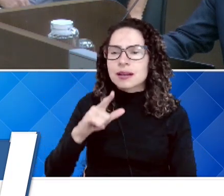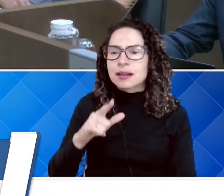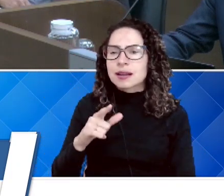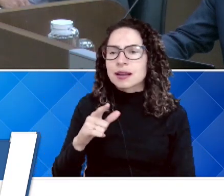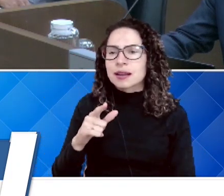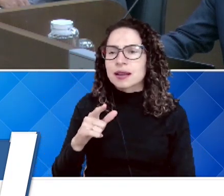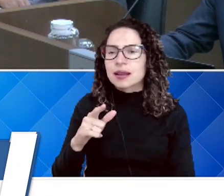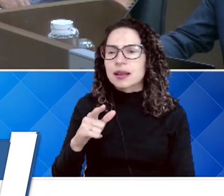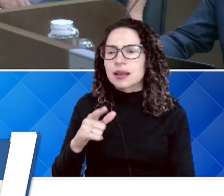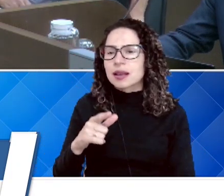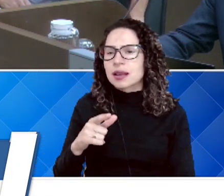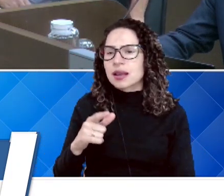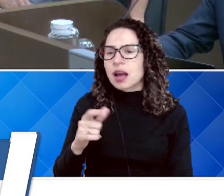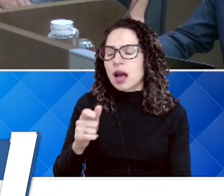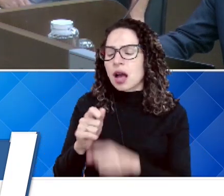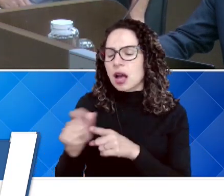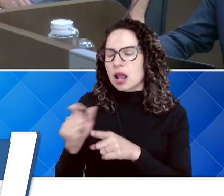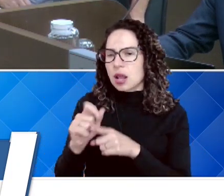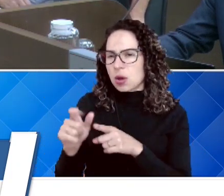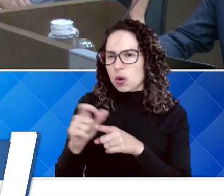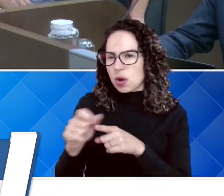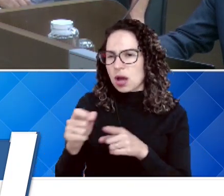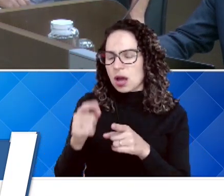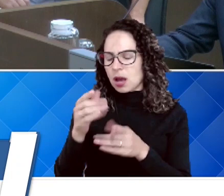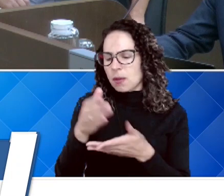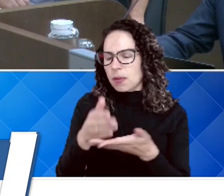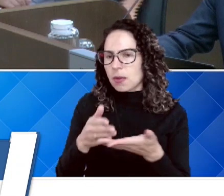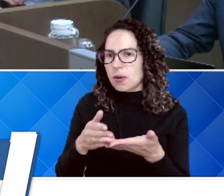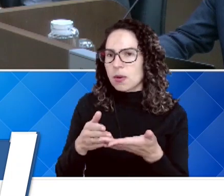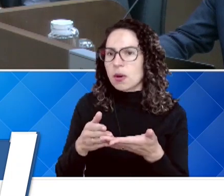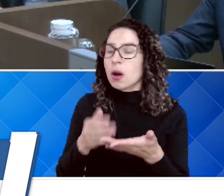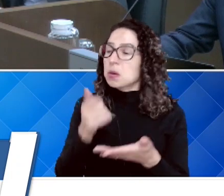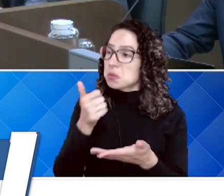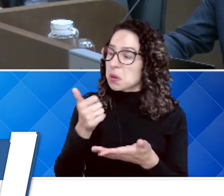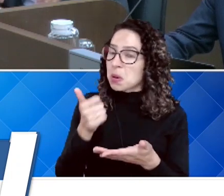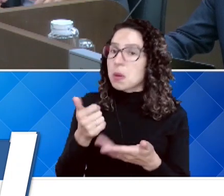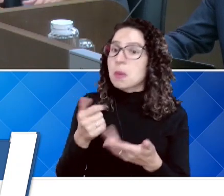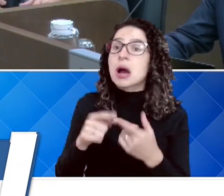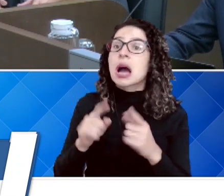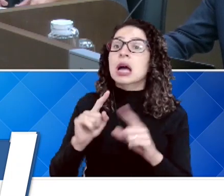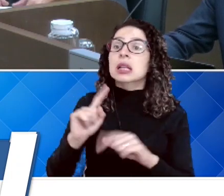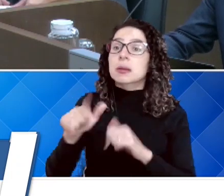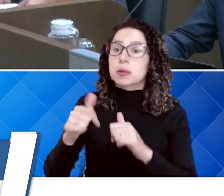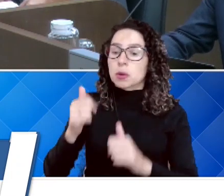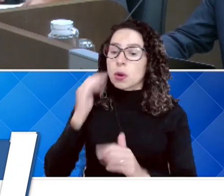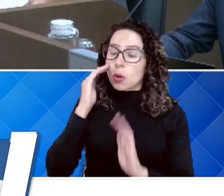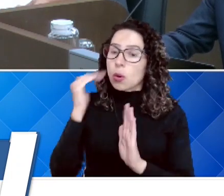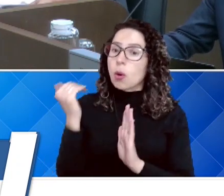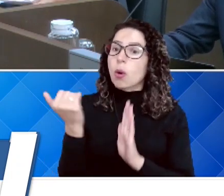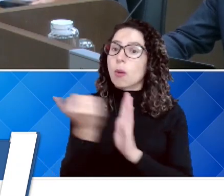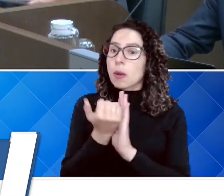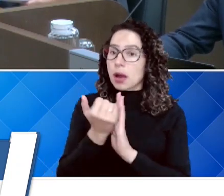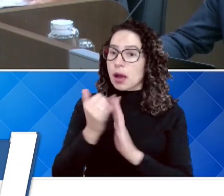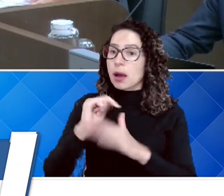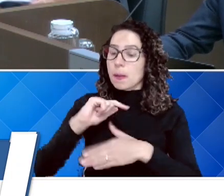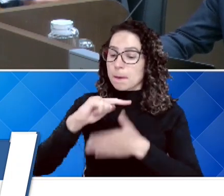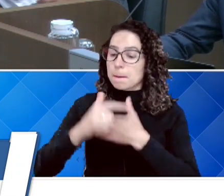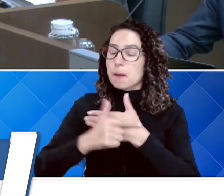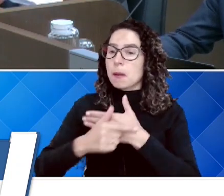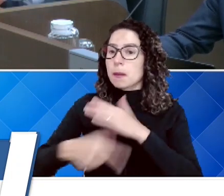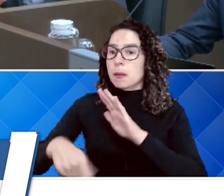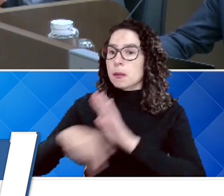seu alugando pedaço do lote, muito bem. Mas na hora dele cumprir o papel dele como